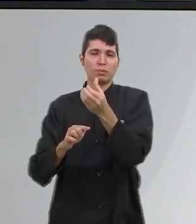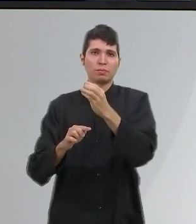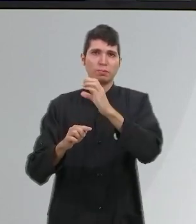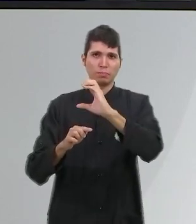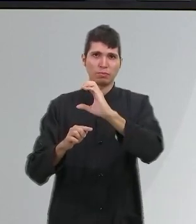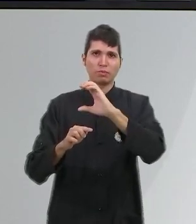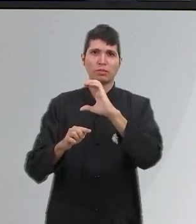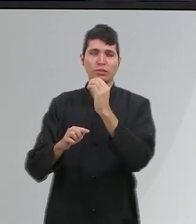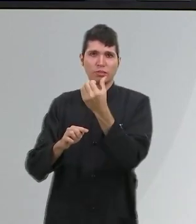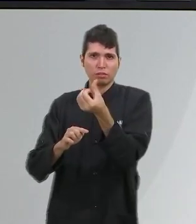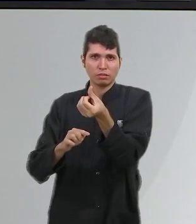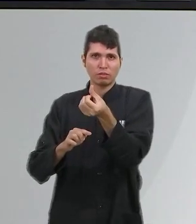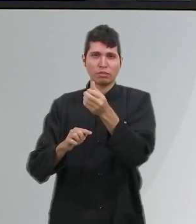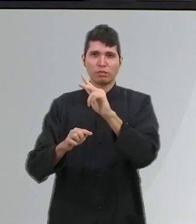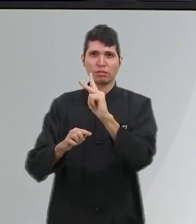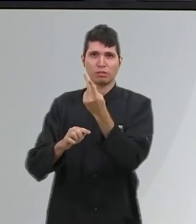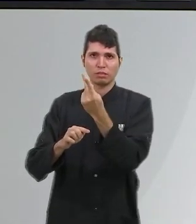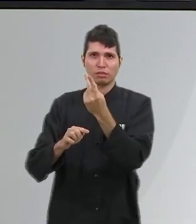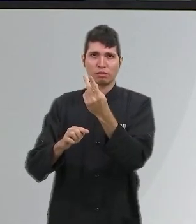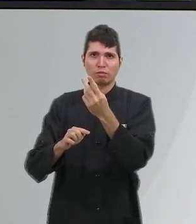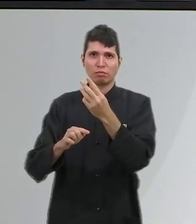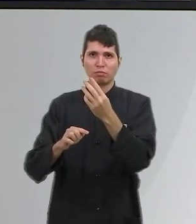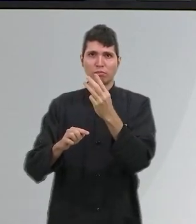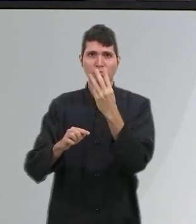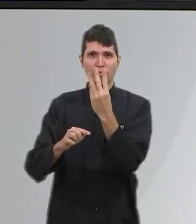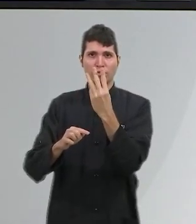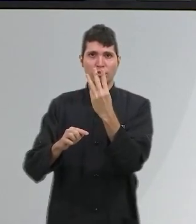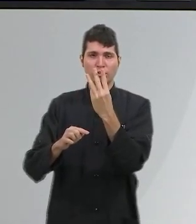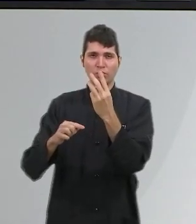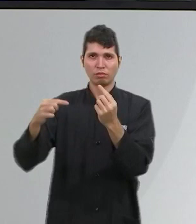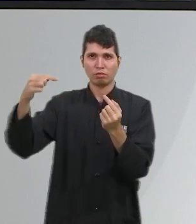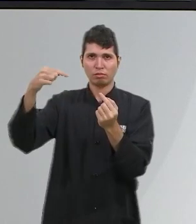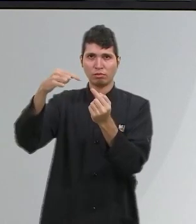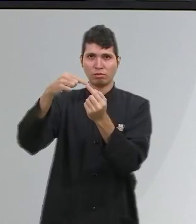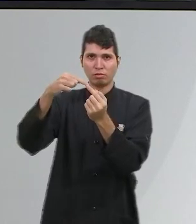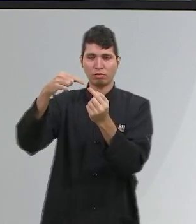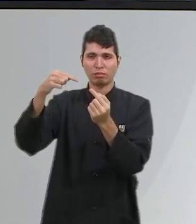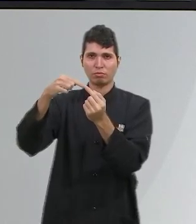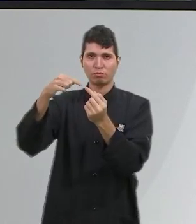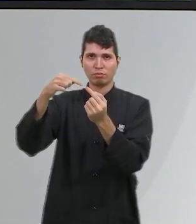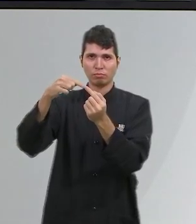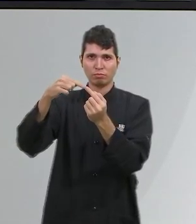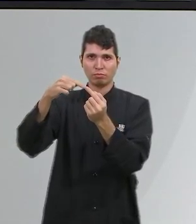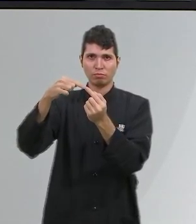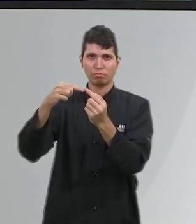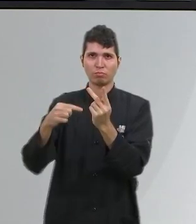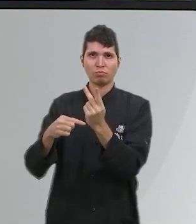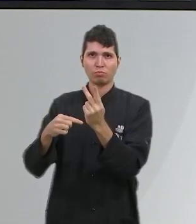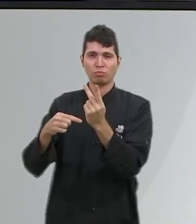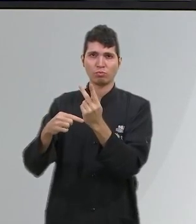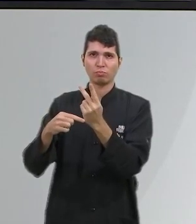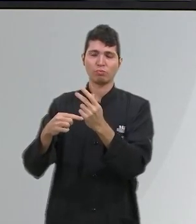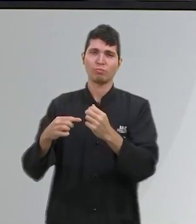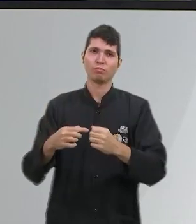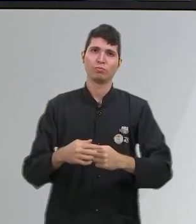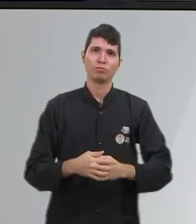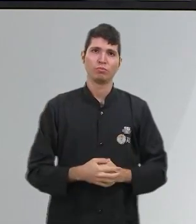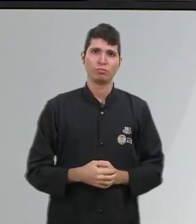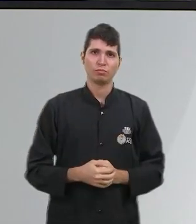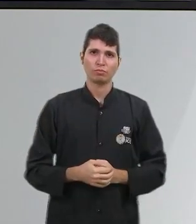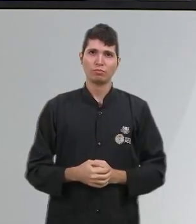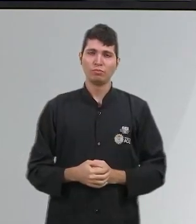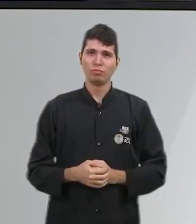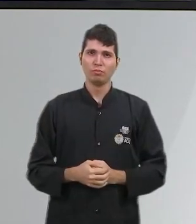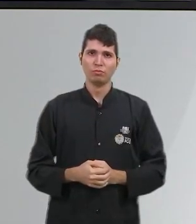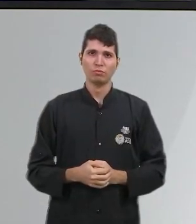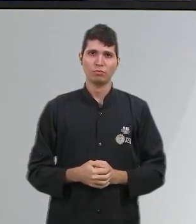6 hidrogênios com 3 ligações duplas intercaladas. Na alternativa D, será que eu tenho